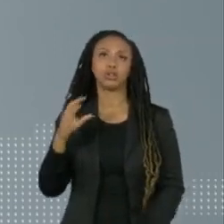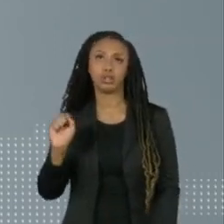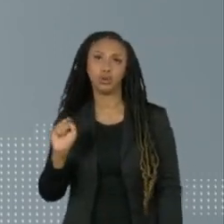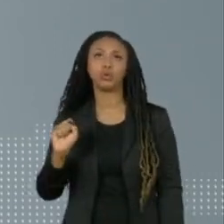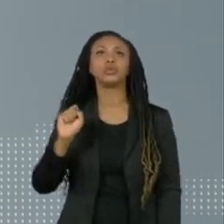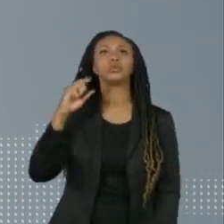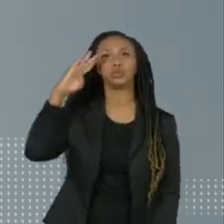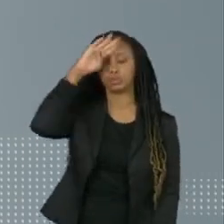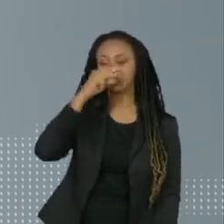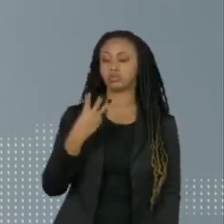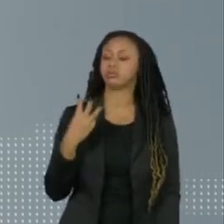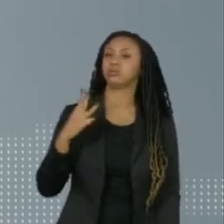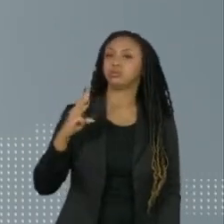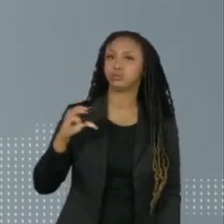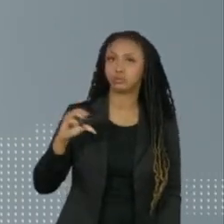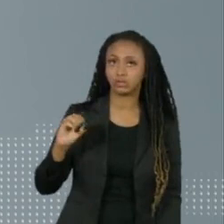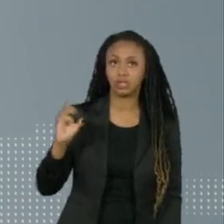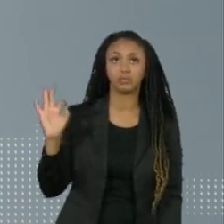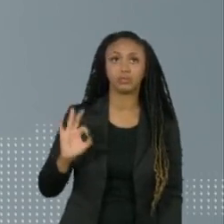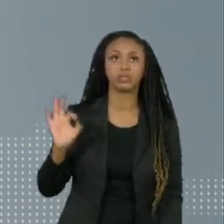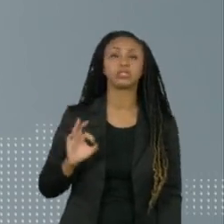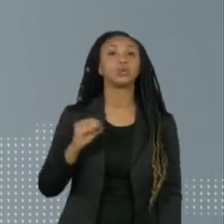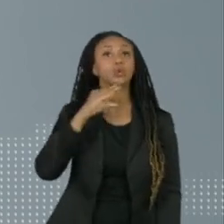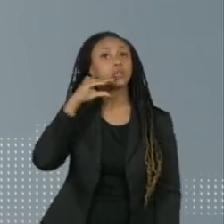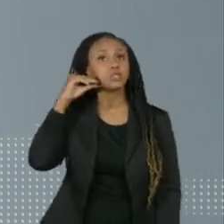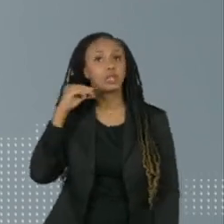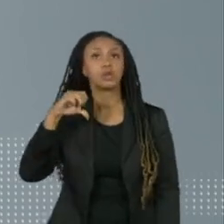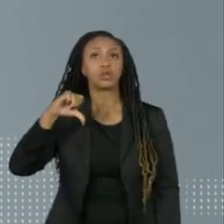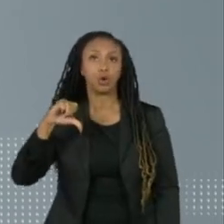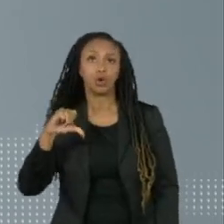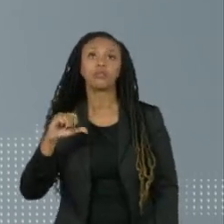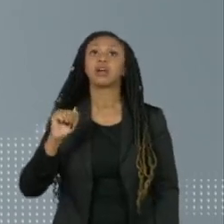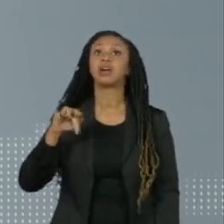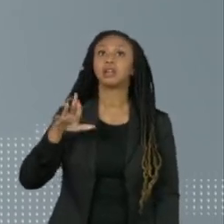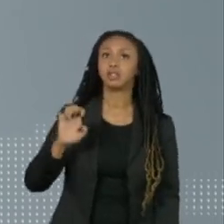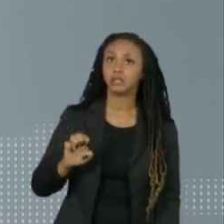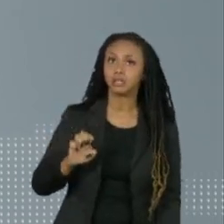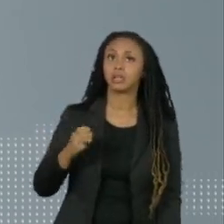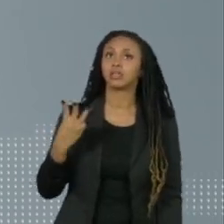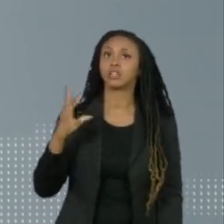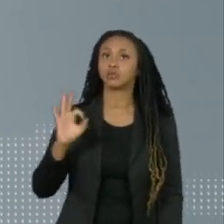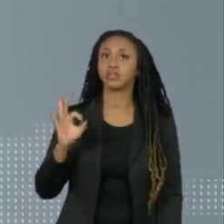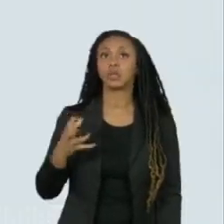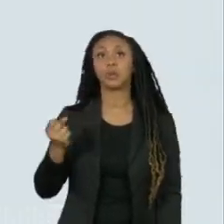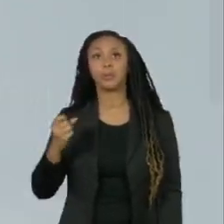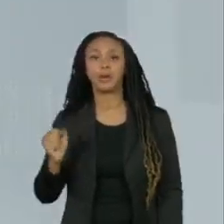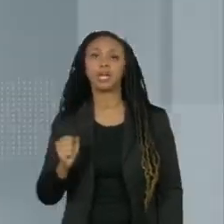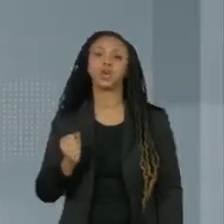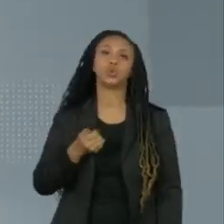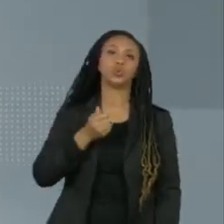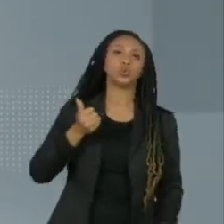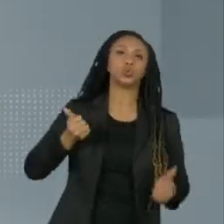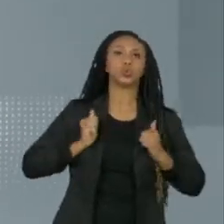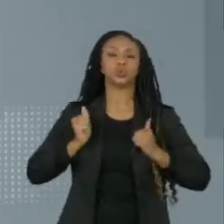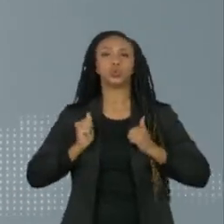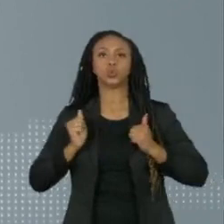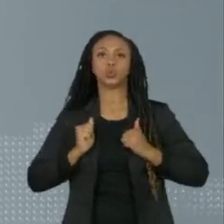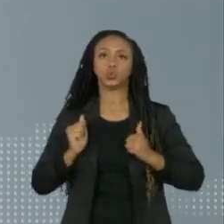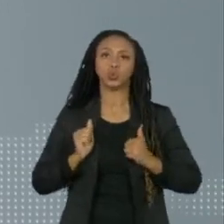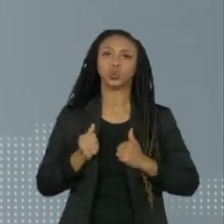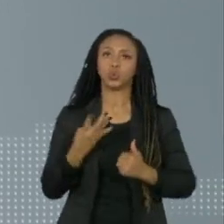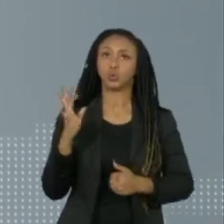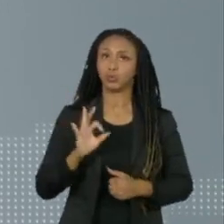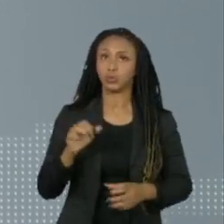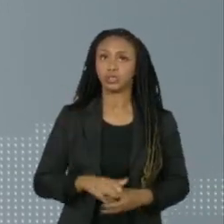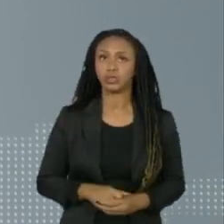janones três por cento brancos nulos e quem não vai voltar 7 por cento e indecisos quatro porcento a pesquisa testou